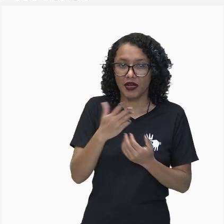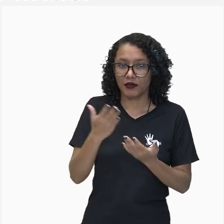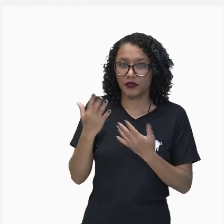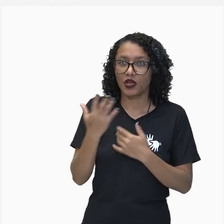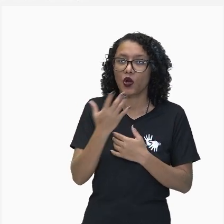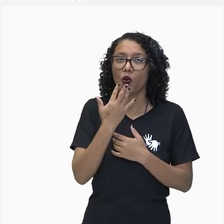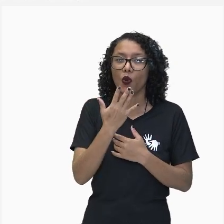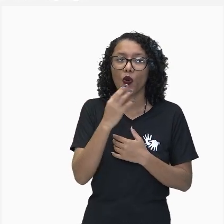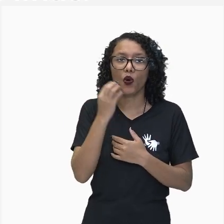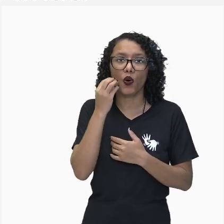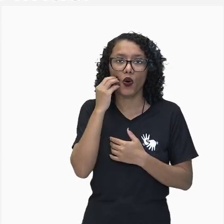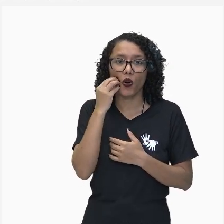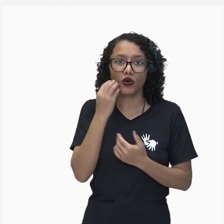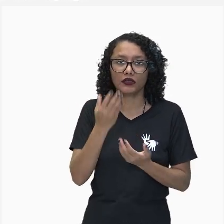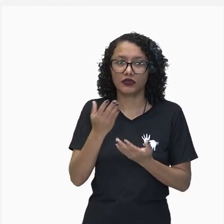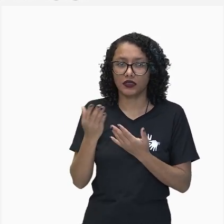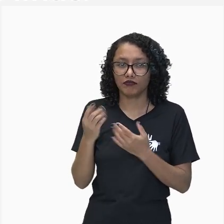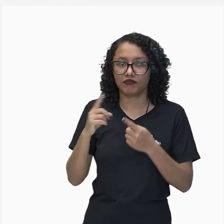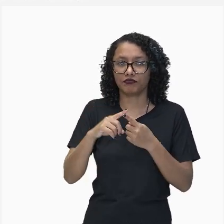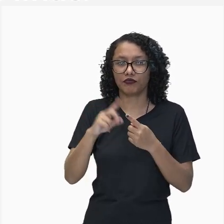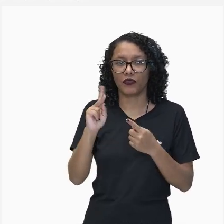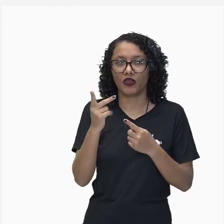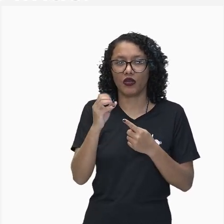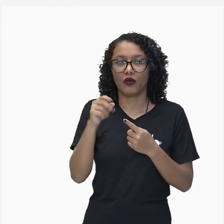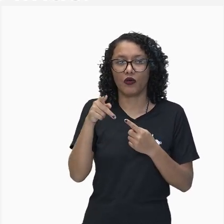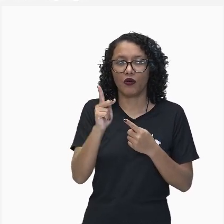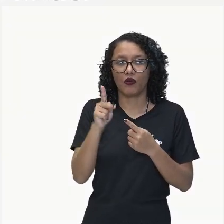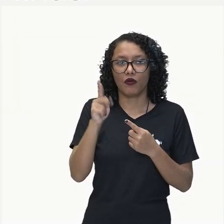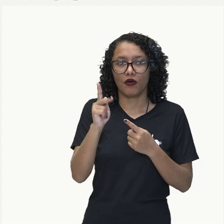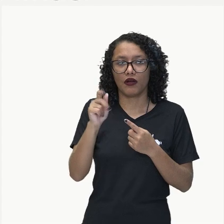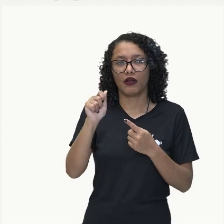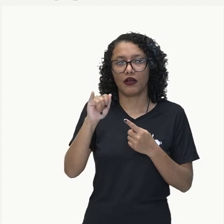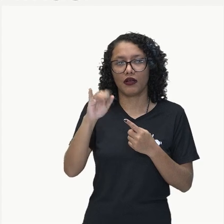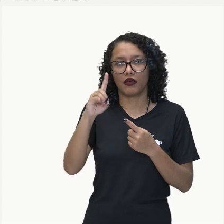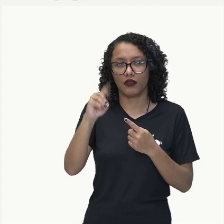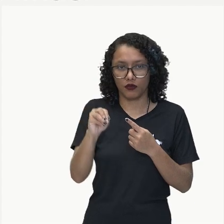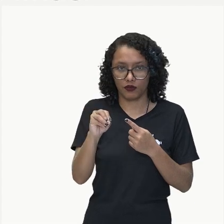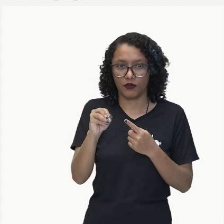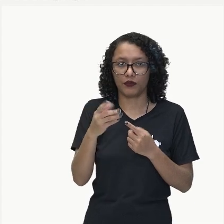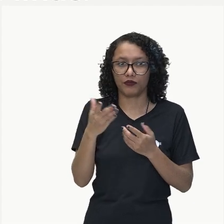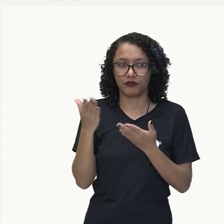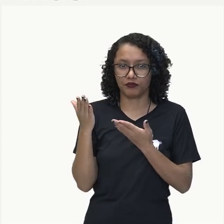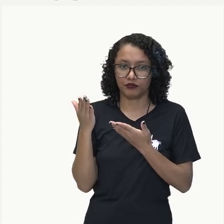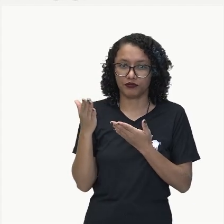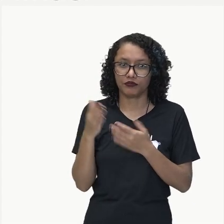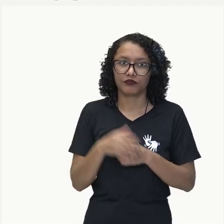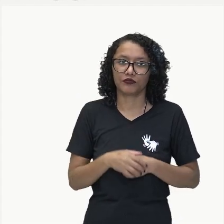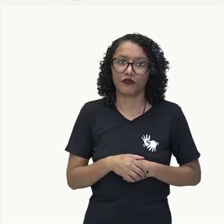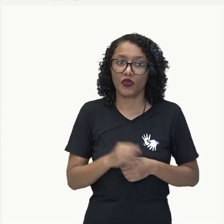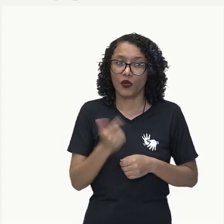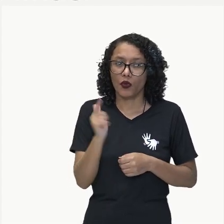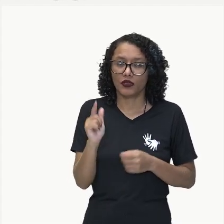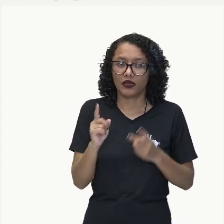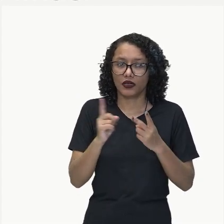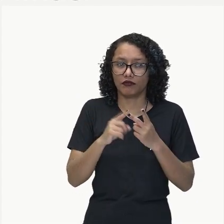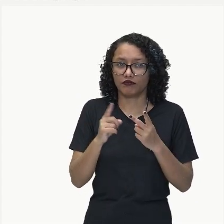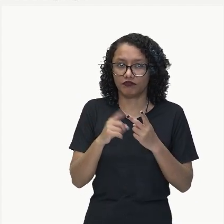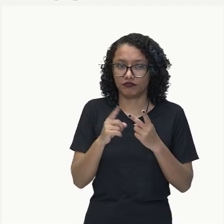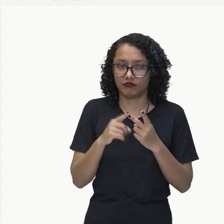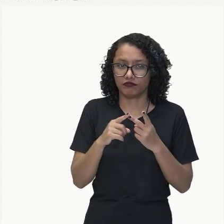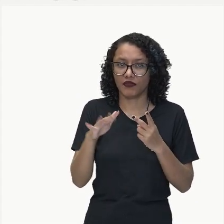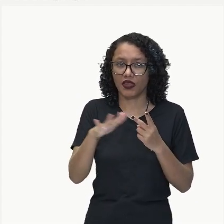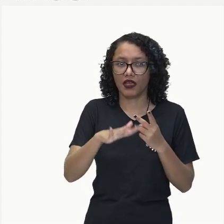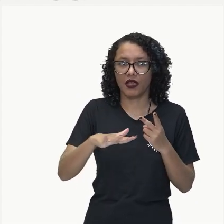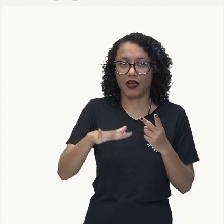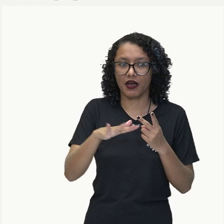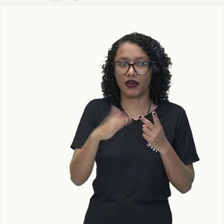Hokkaido, tá? Teremos aqui essa região de Hokkaido. Também teremos a região que